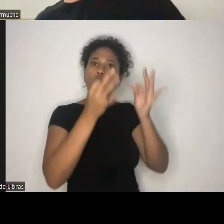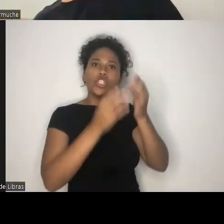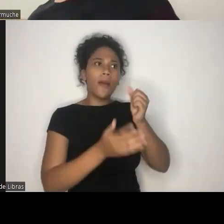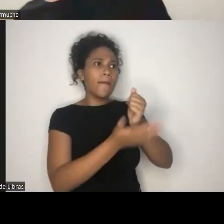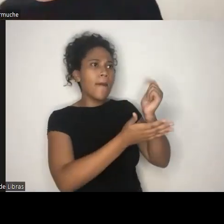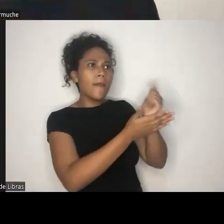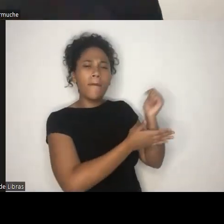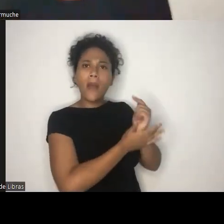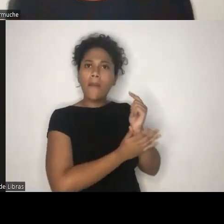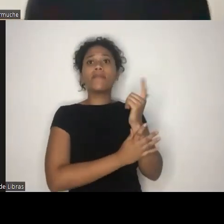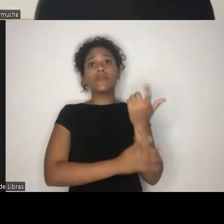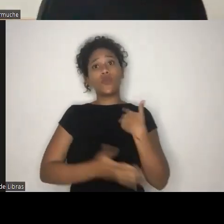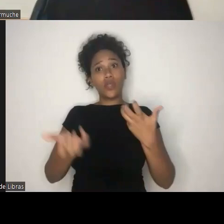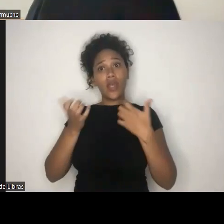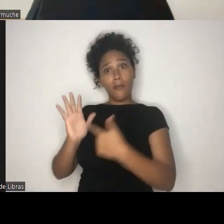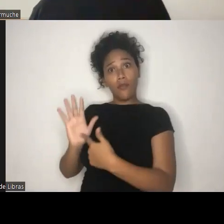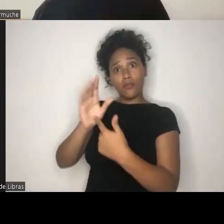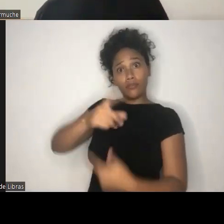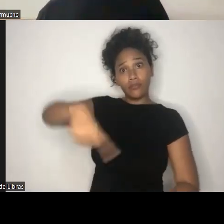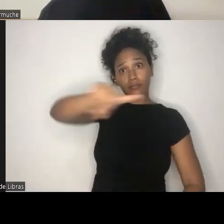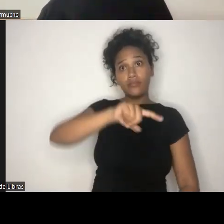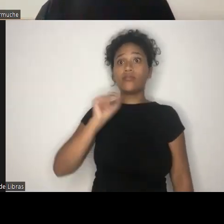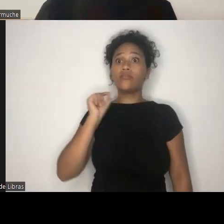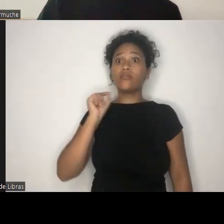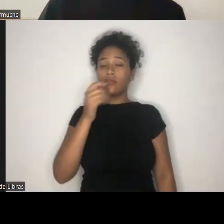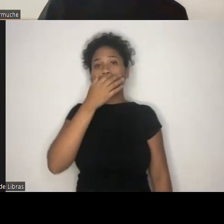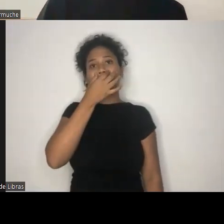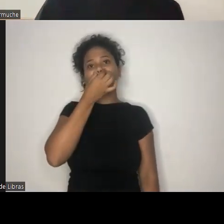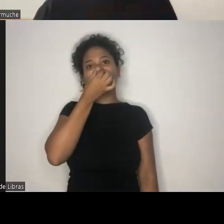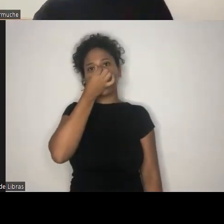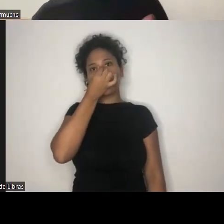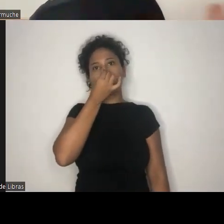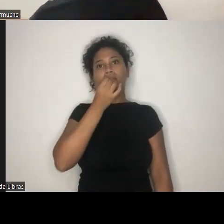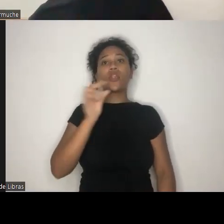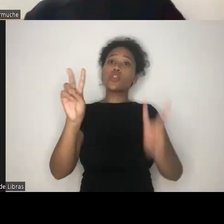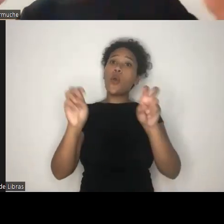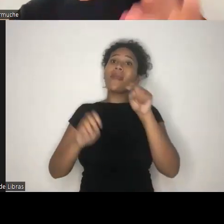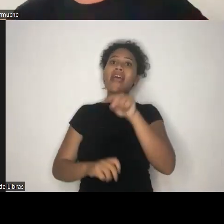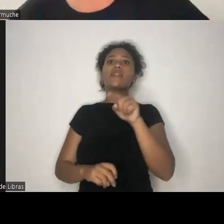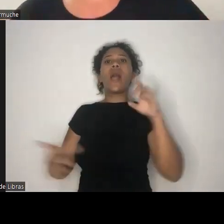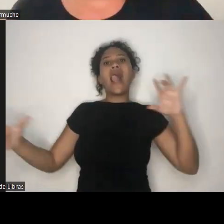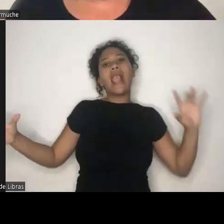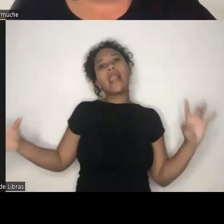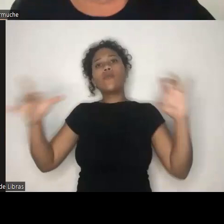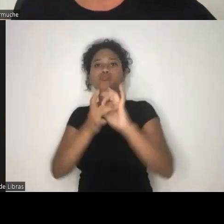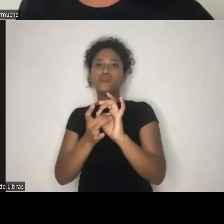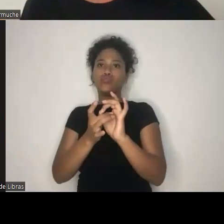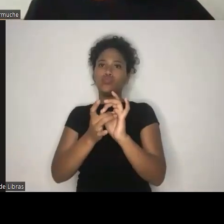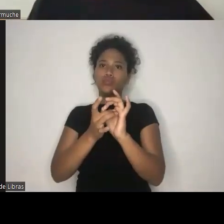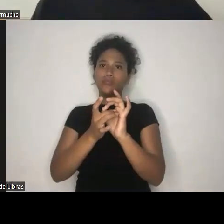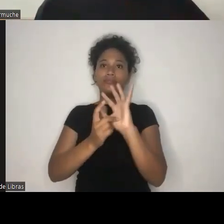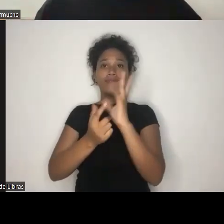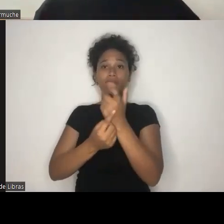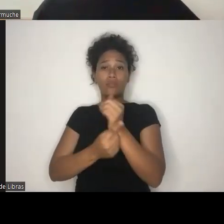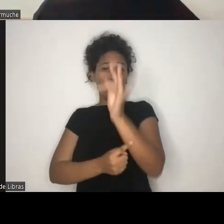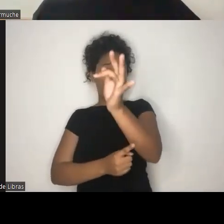queria mostrar para vocês é sobre essa essa relação o que que é a arte do Futuro